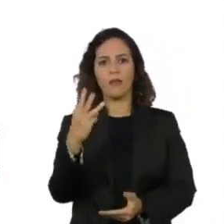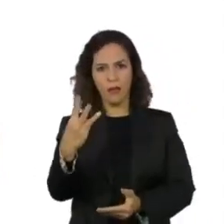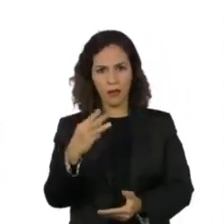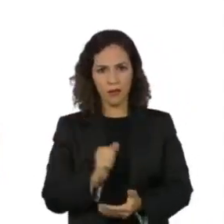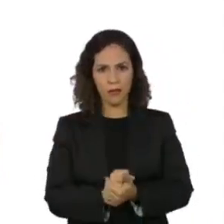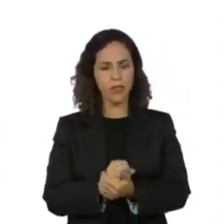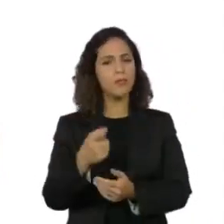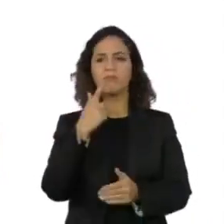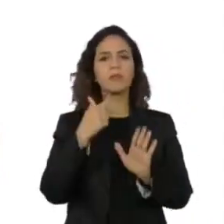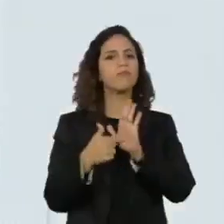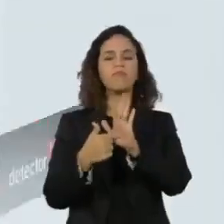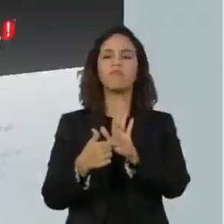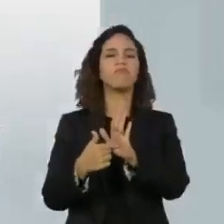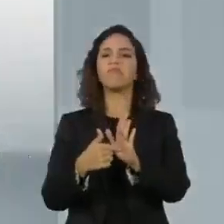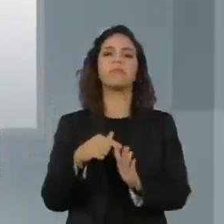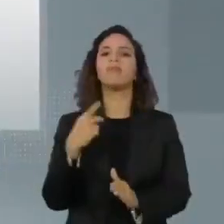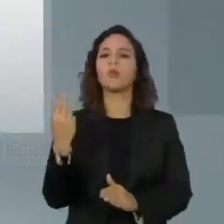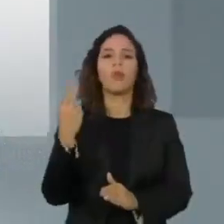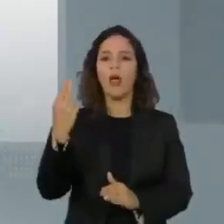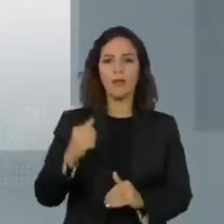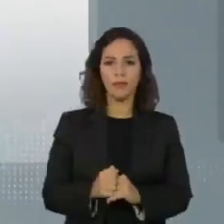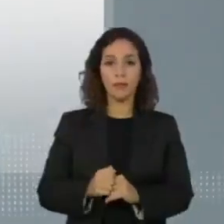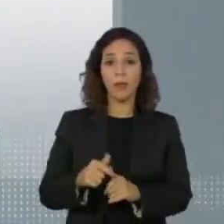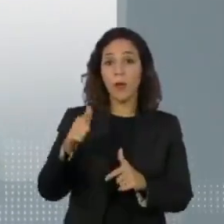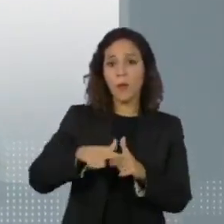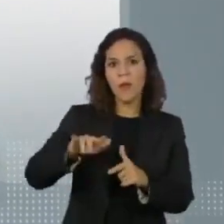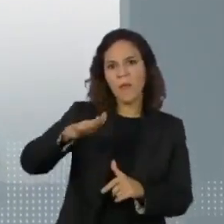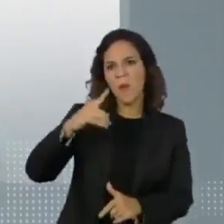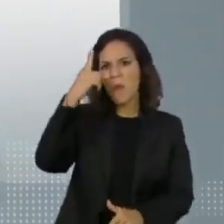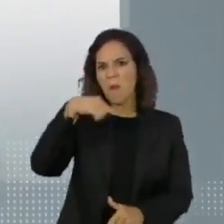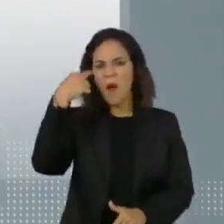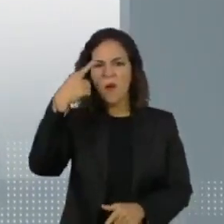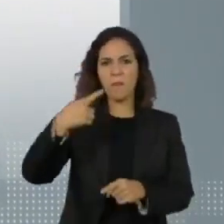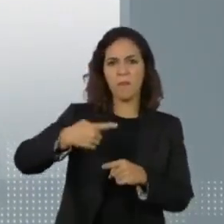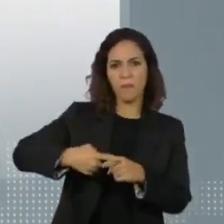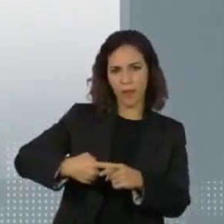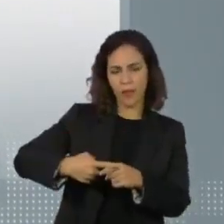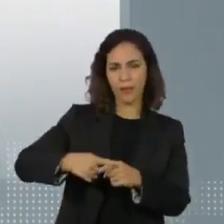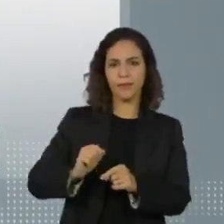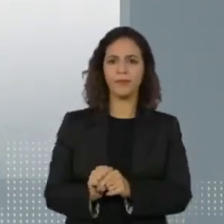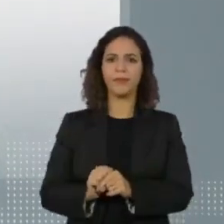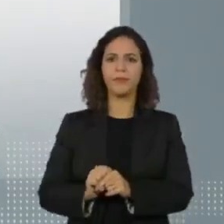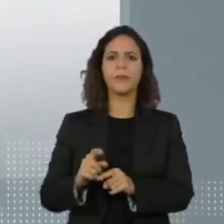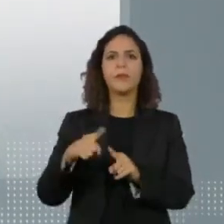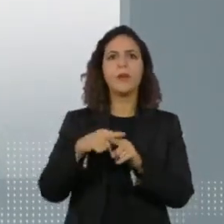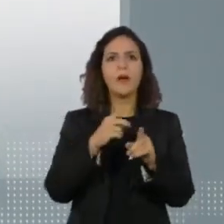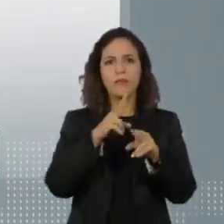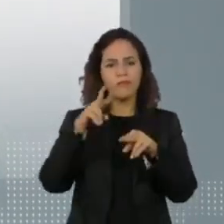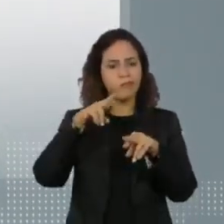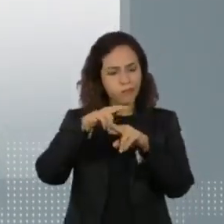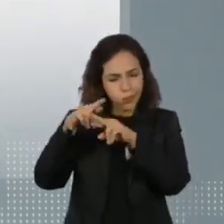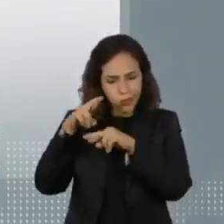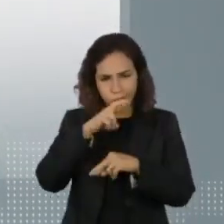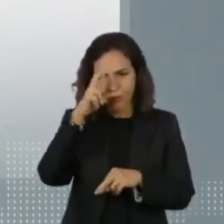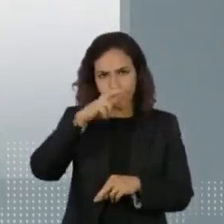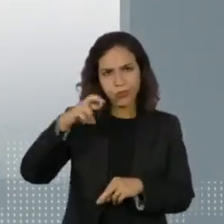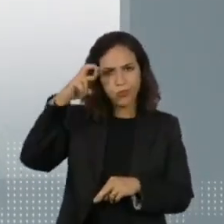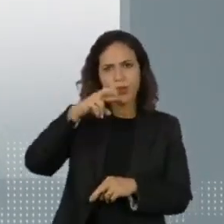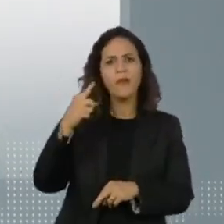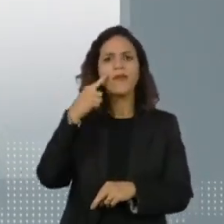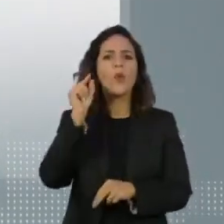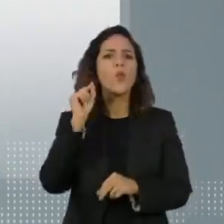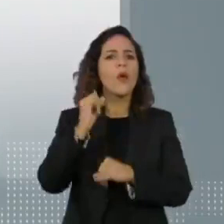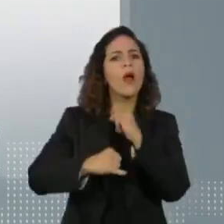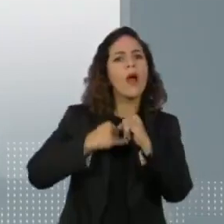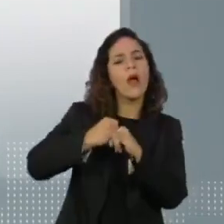serviço indisponível o problema durou cerca de uma hora e meia o dá um detector site que rastreia a